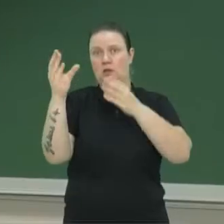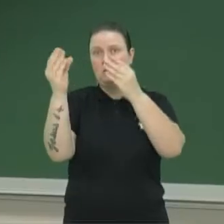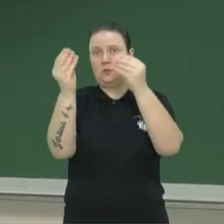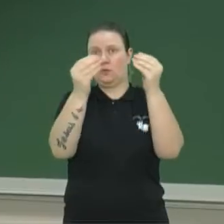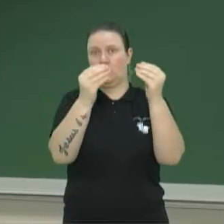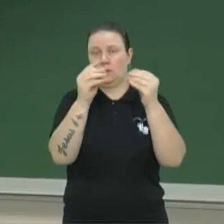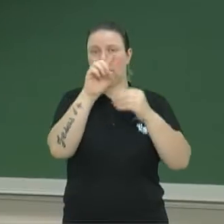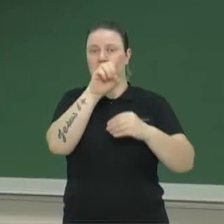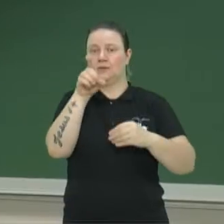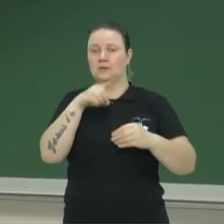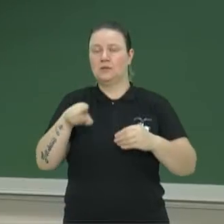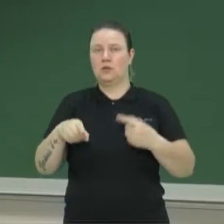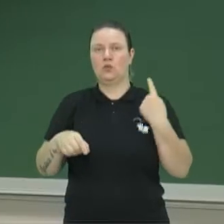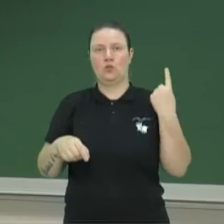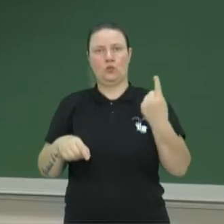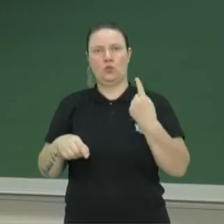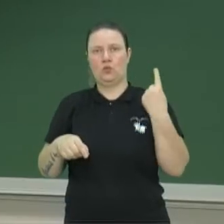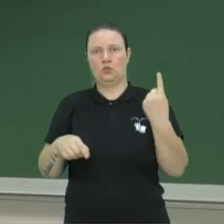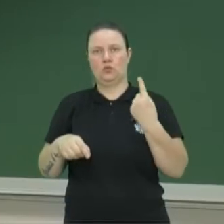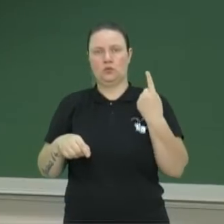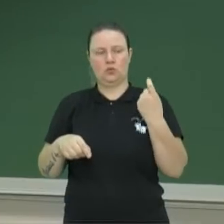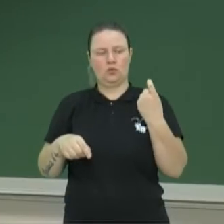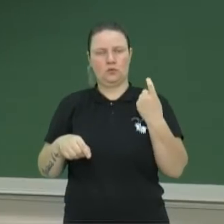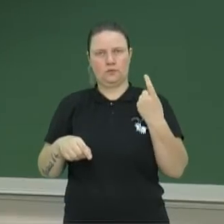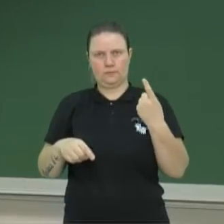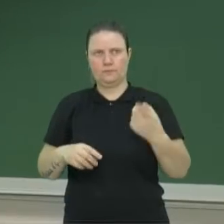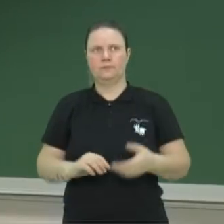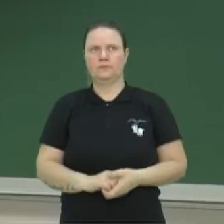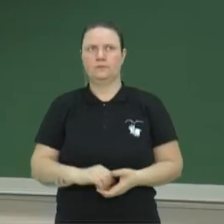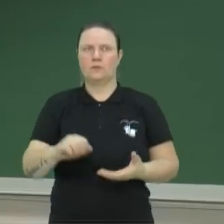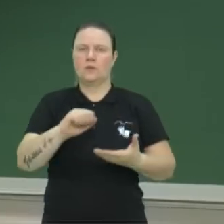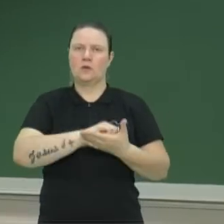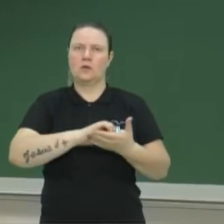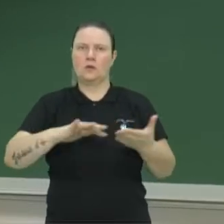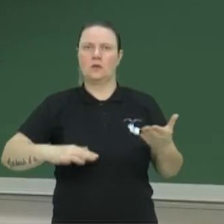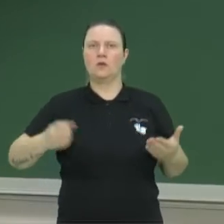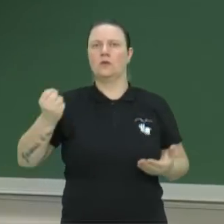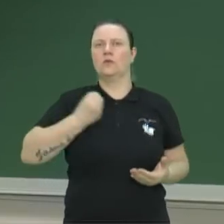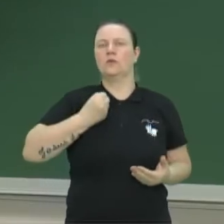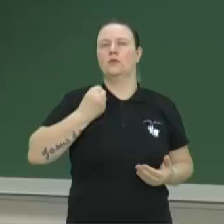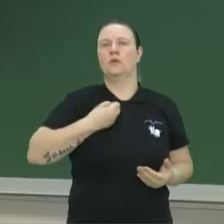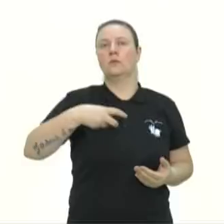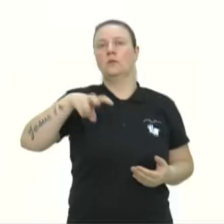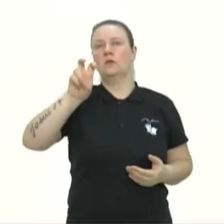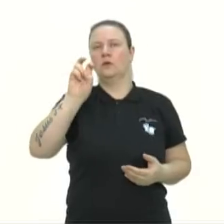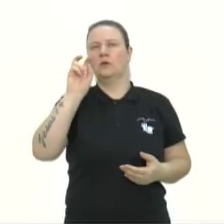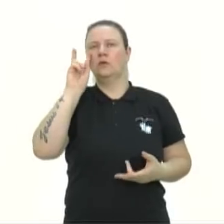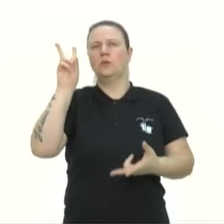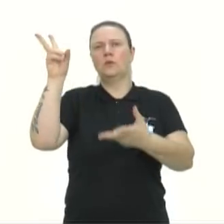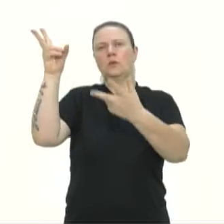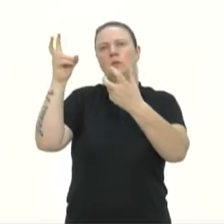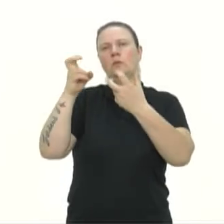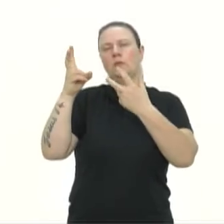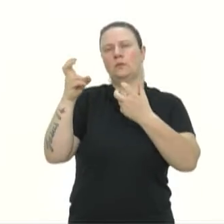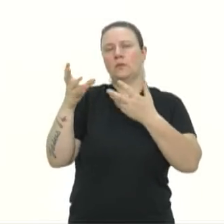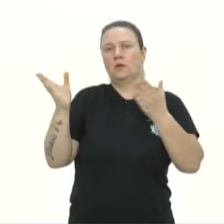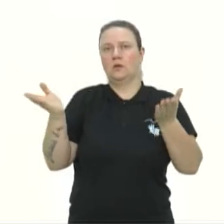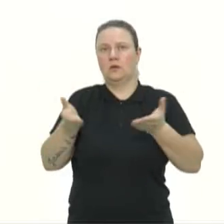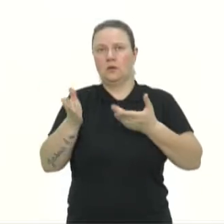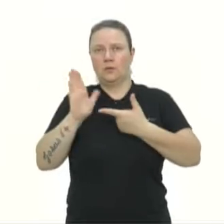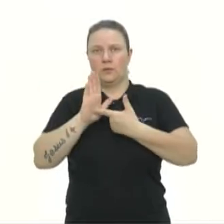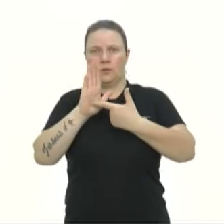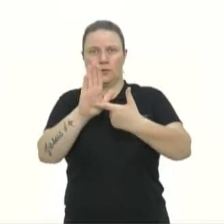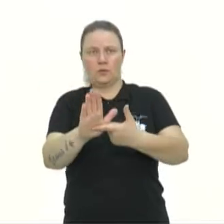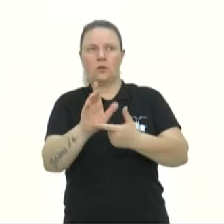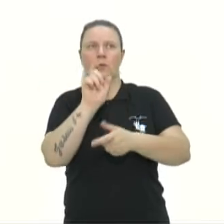É uma curiosidade bem legal. E aqui a atividade número 5. Observe aqui, então, eu trouxe para vocês